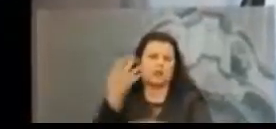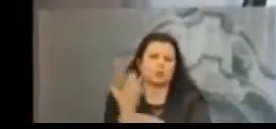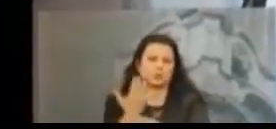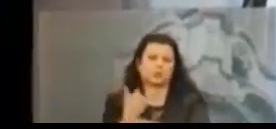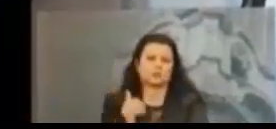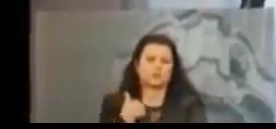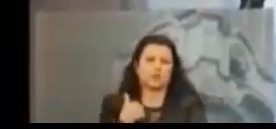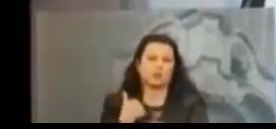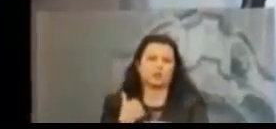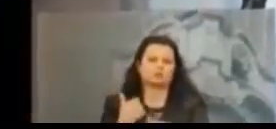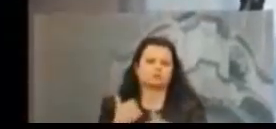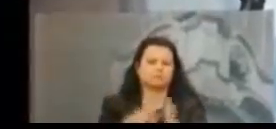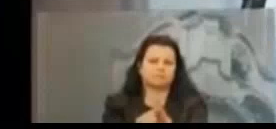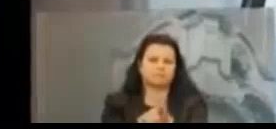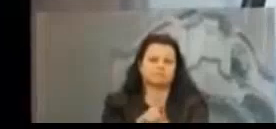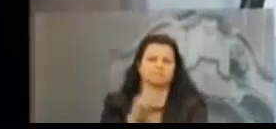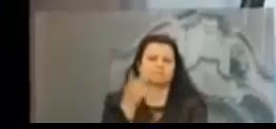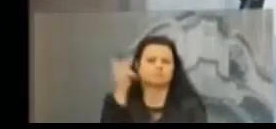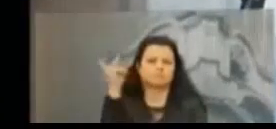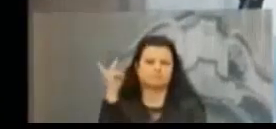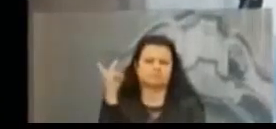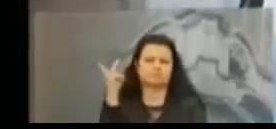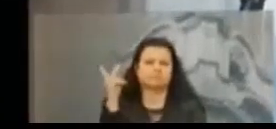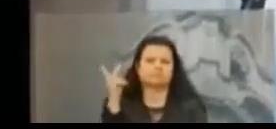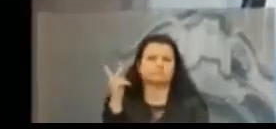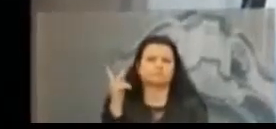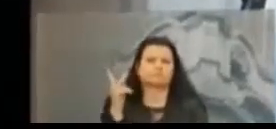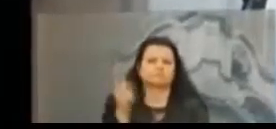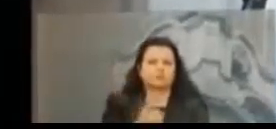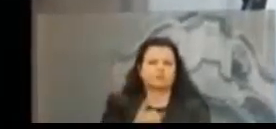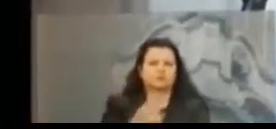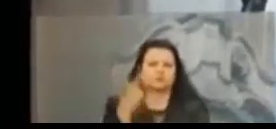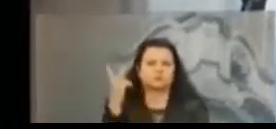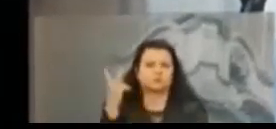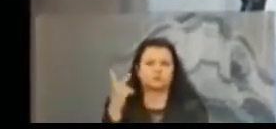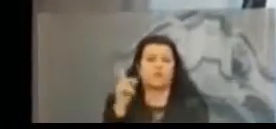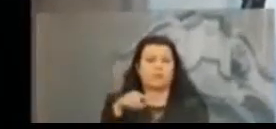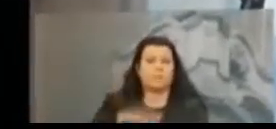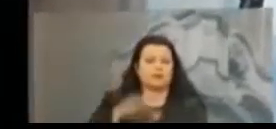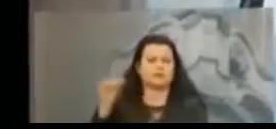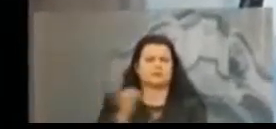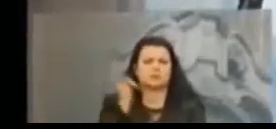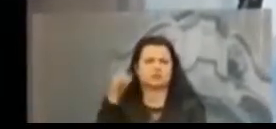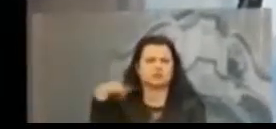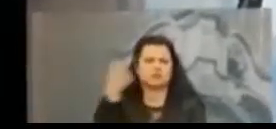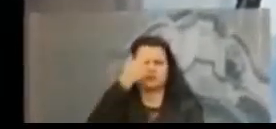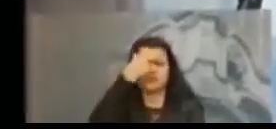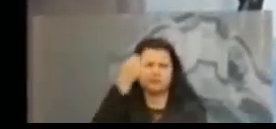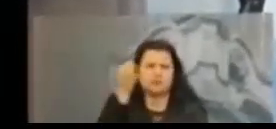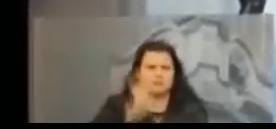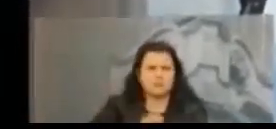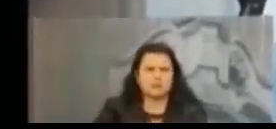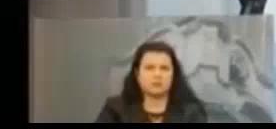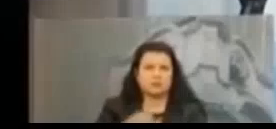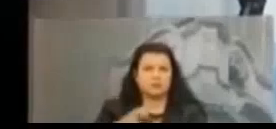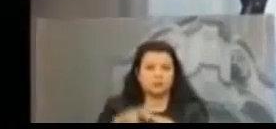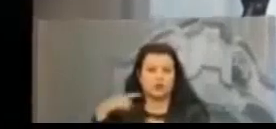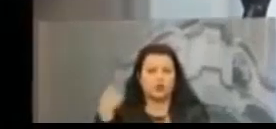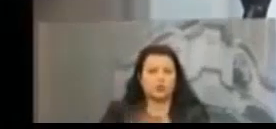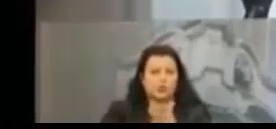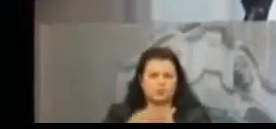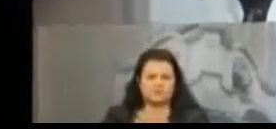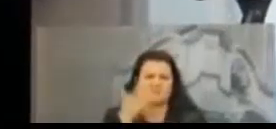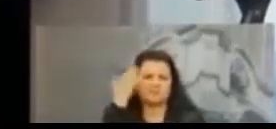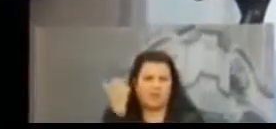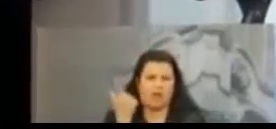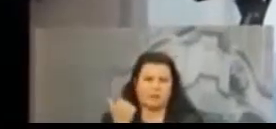a nossa instituição, Universidade Federal, uma das mais importantes do nosso estado, fruto da nossa luta de muitos de nós aqui, já reconhece